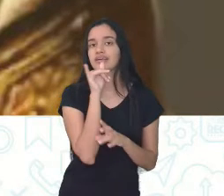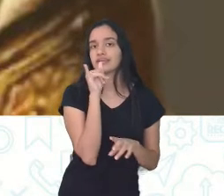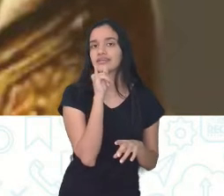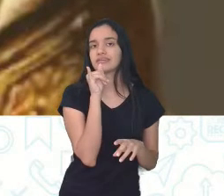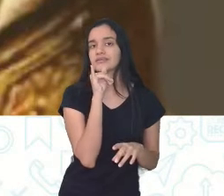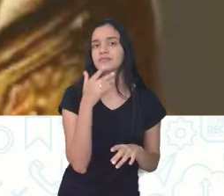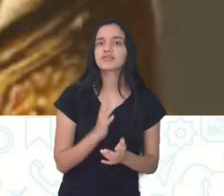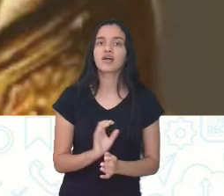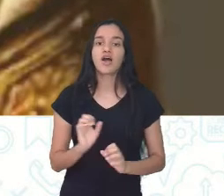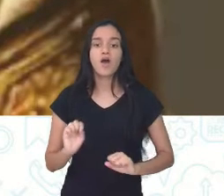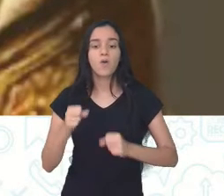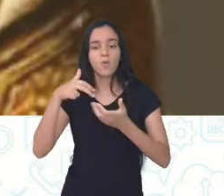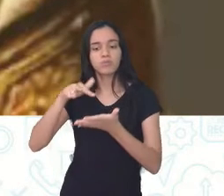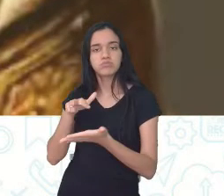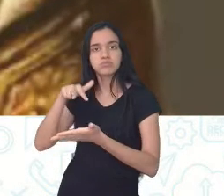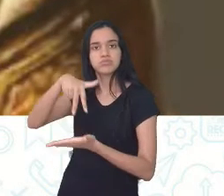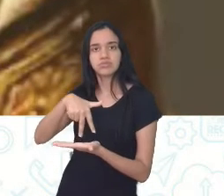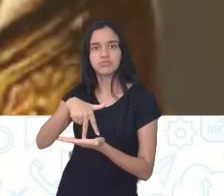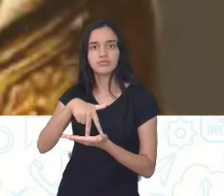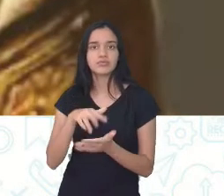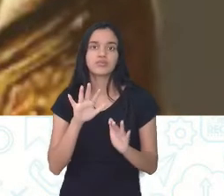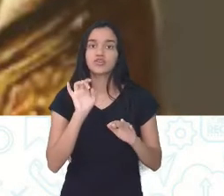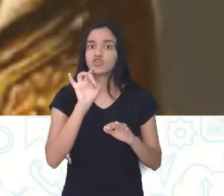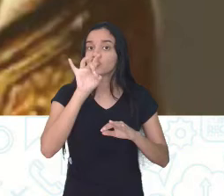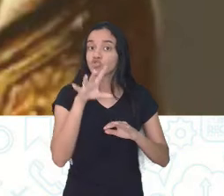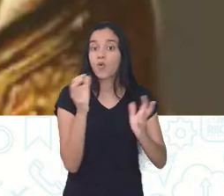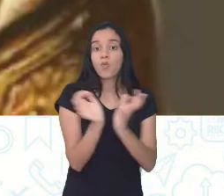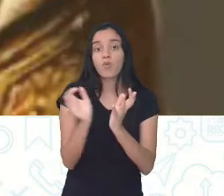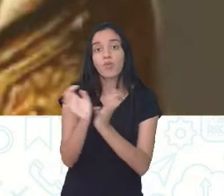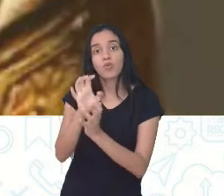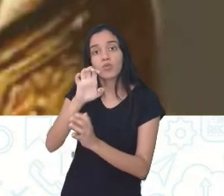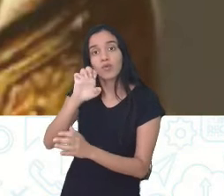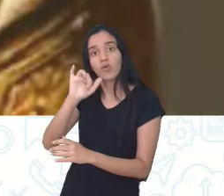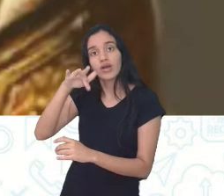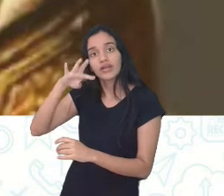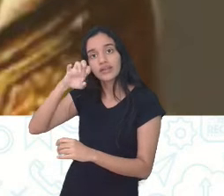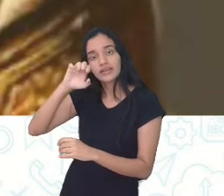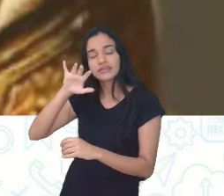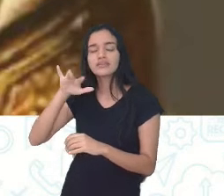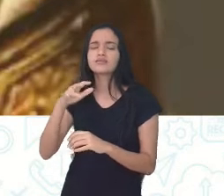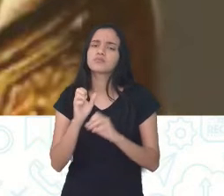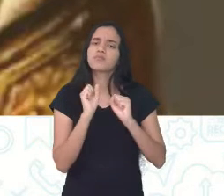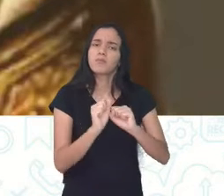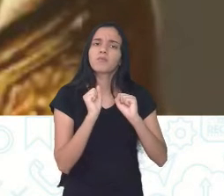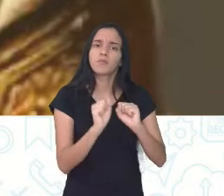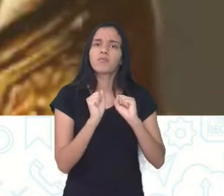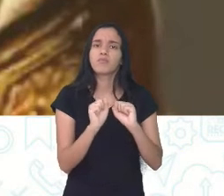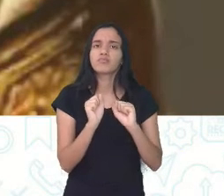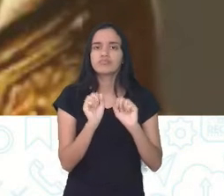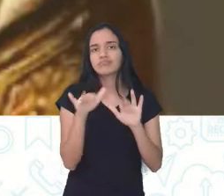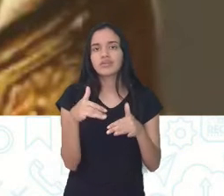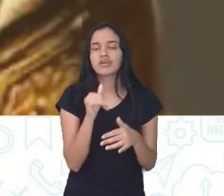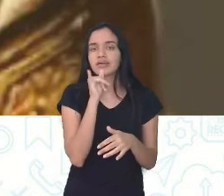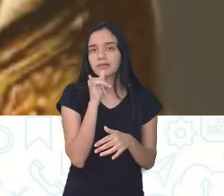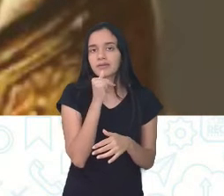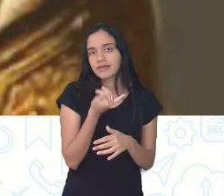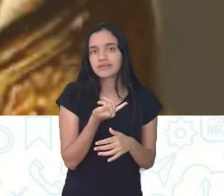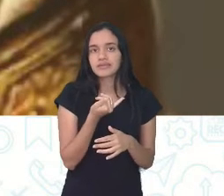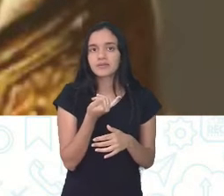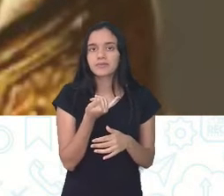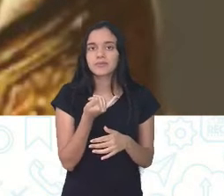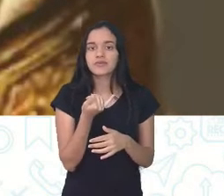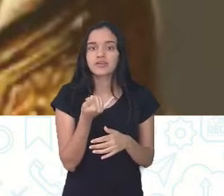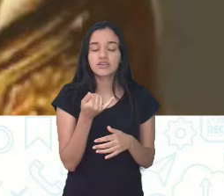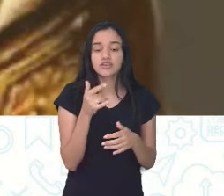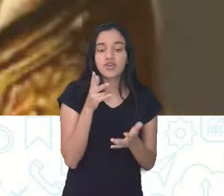estar no poder você poderia, né? Então, só a elite mesmo era que ficava